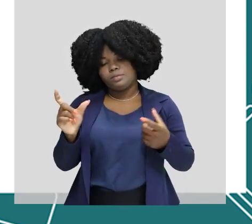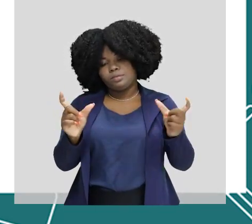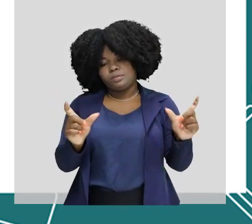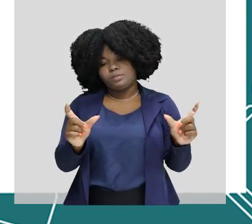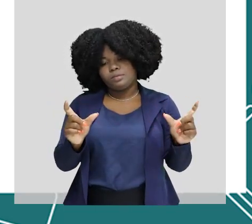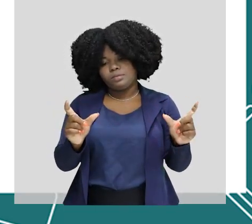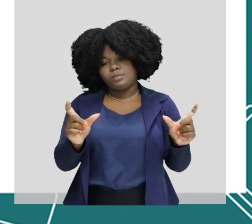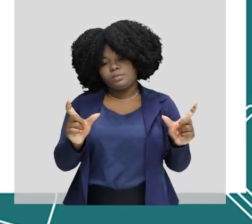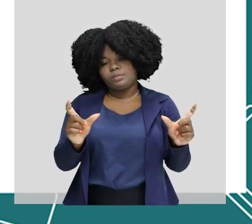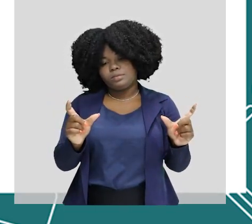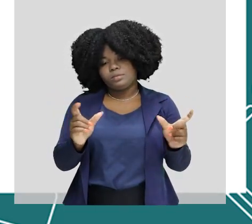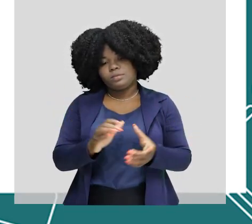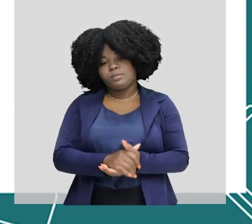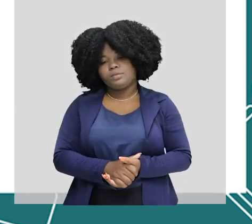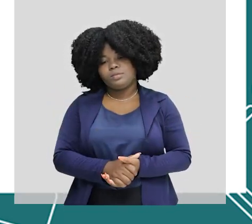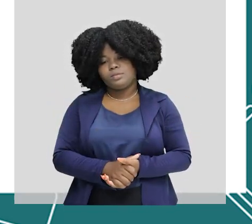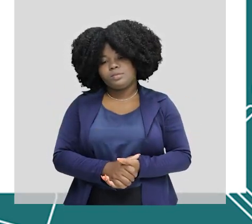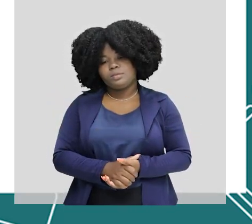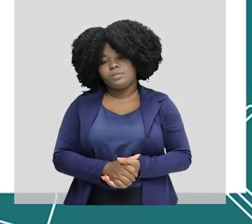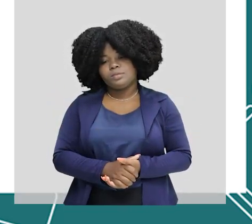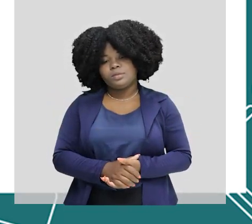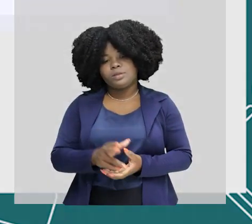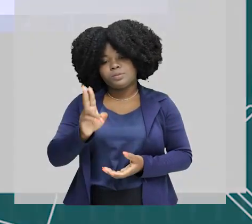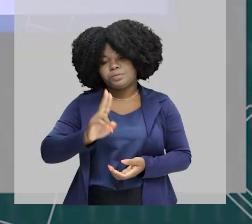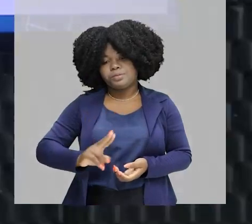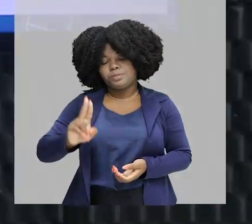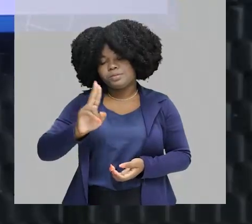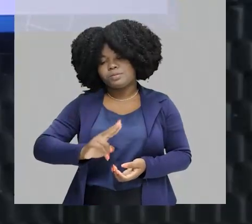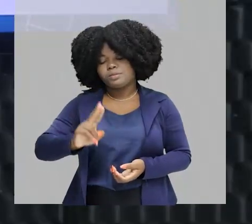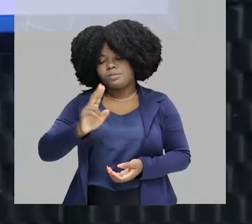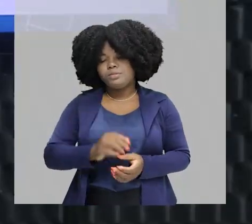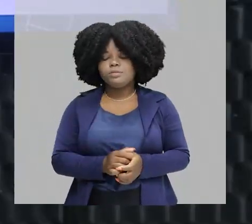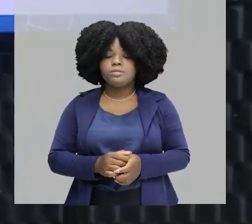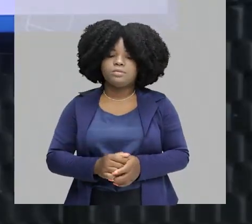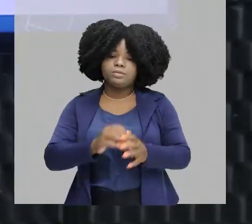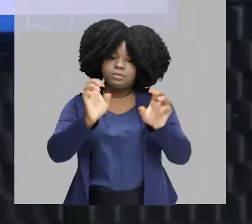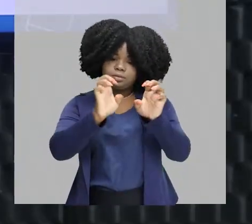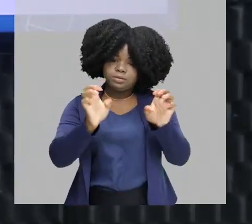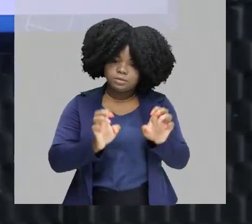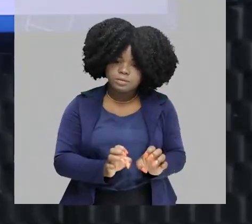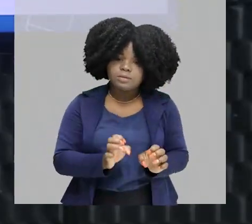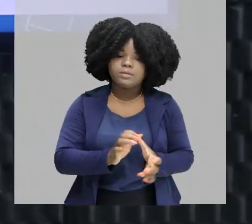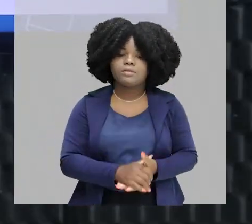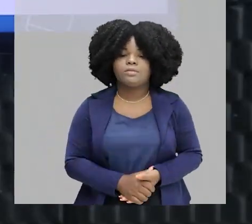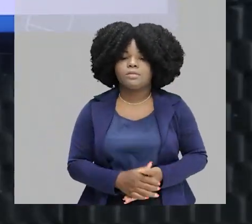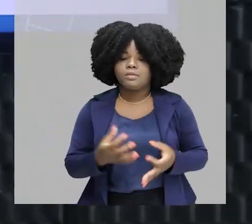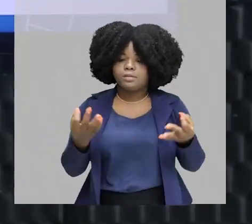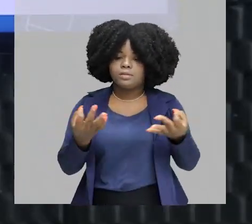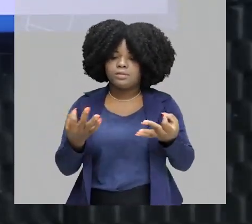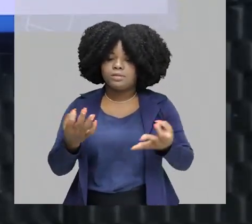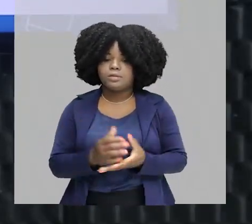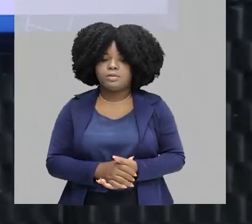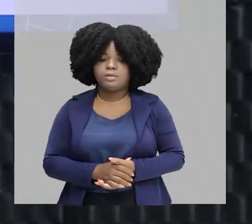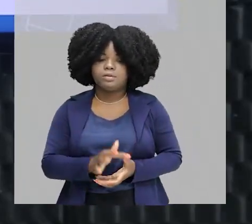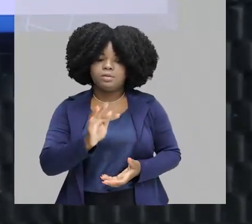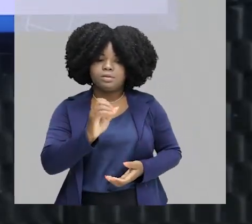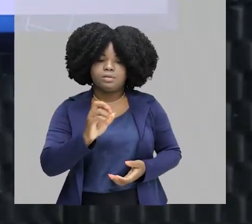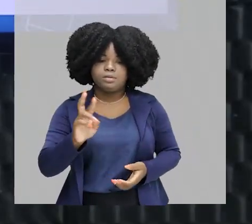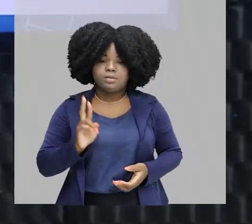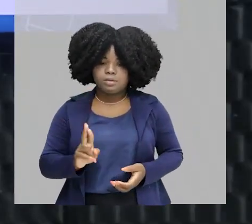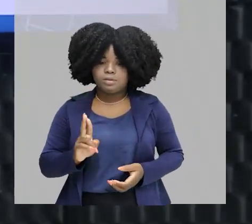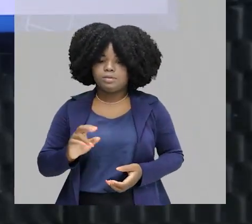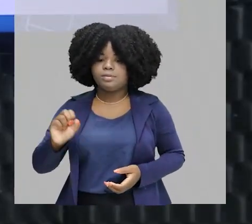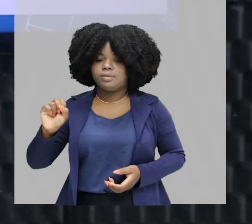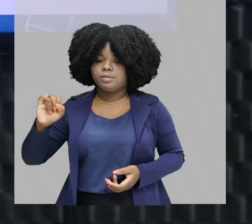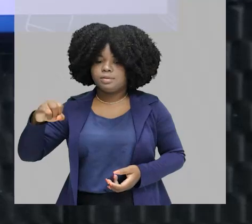que são como coringa, são muito utilizadas nessas construções compostas ou construções perfeitas. A palavra for